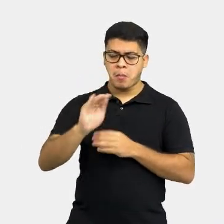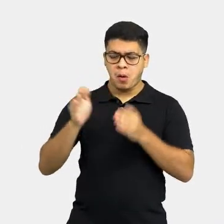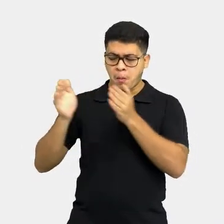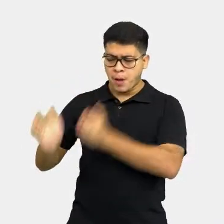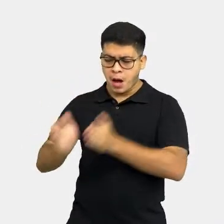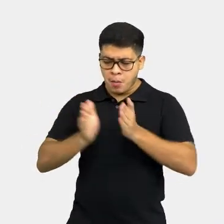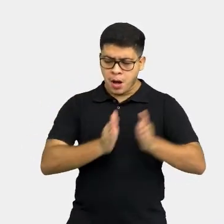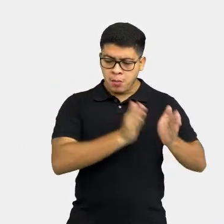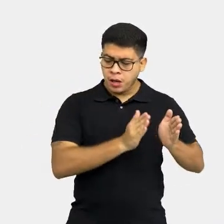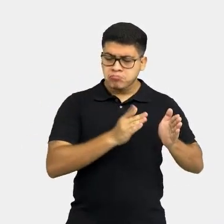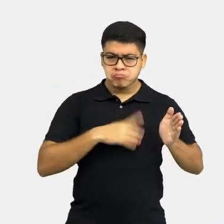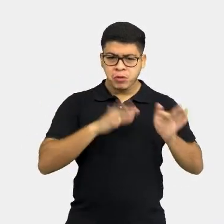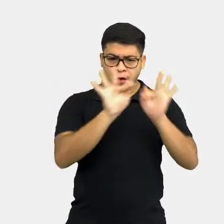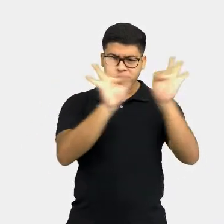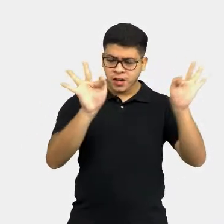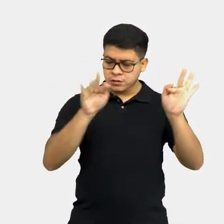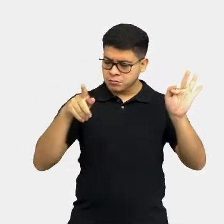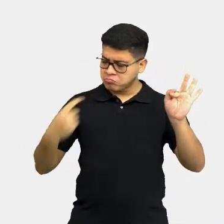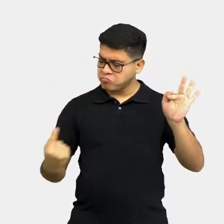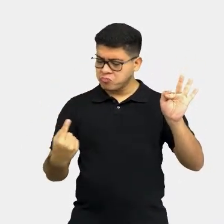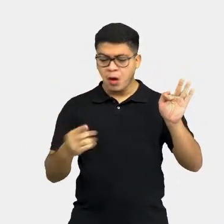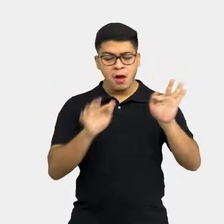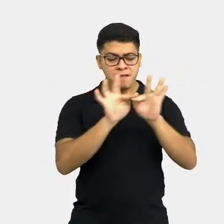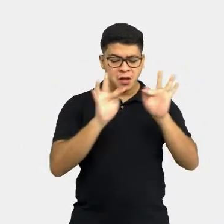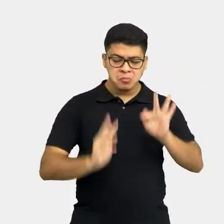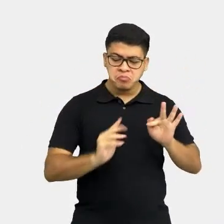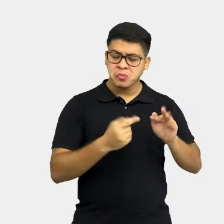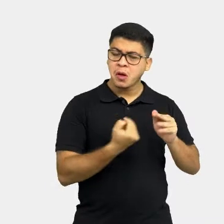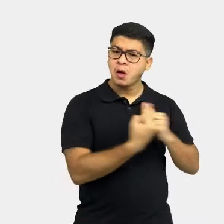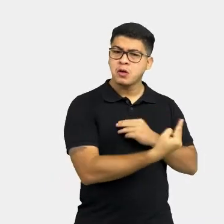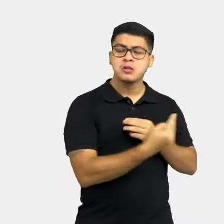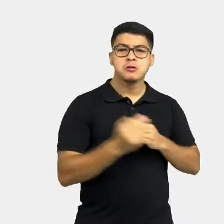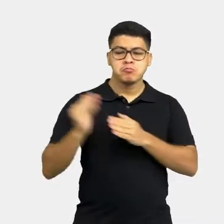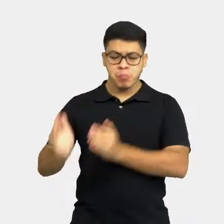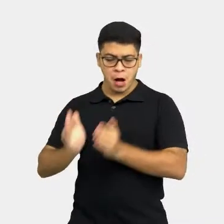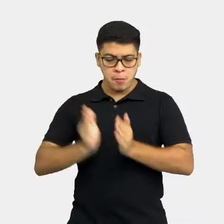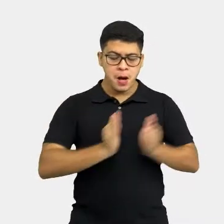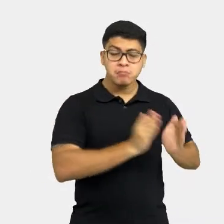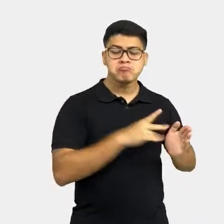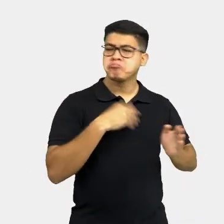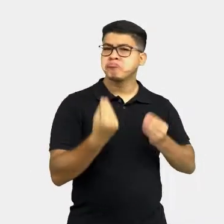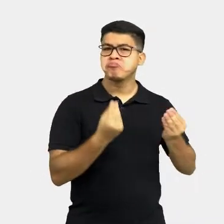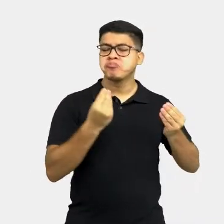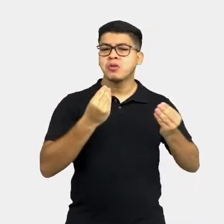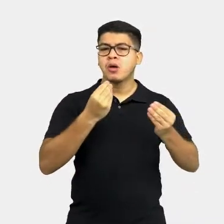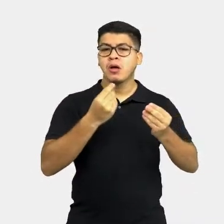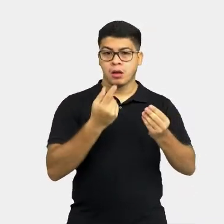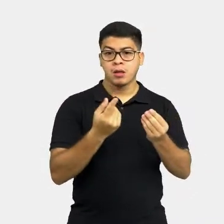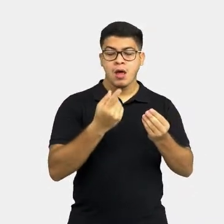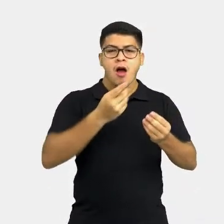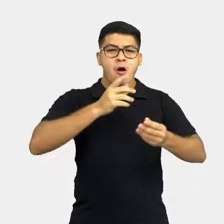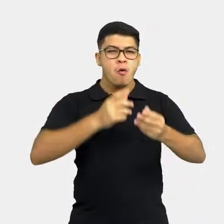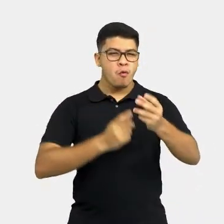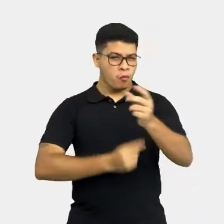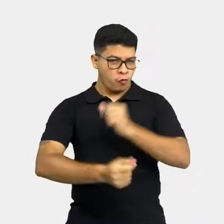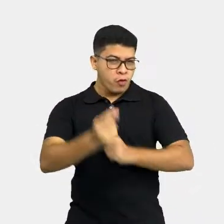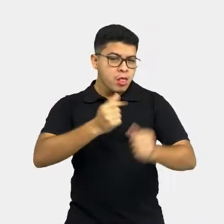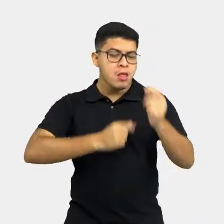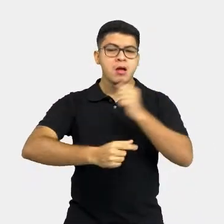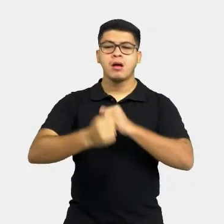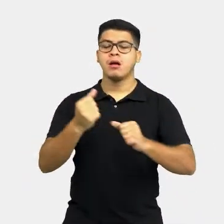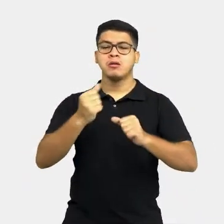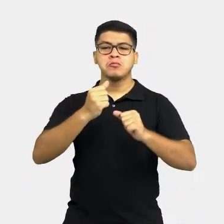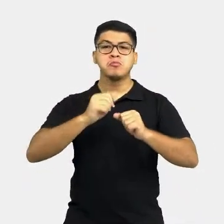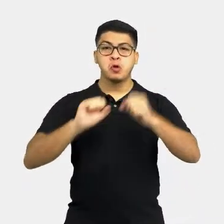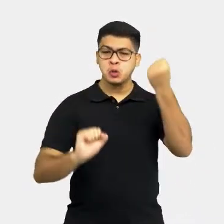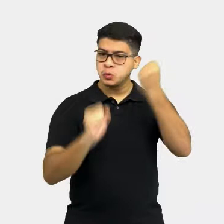fases do capitalismo que nós estudamos. O financeiro, o comercial, o industrial e